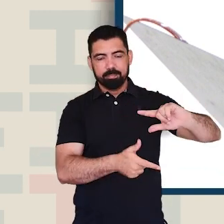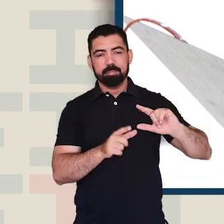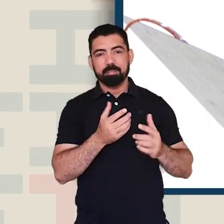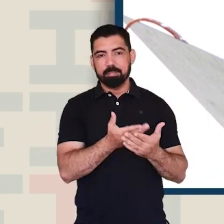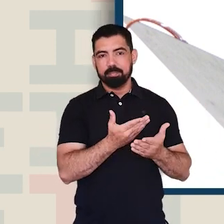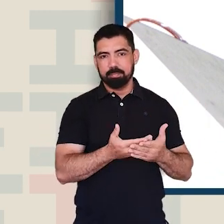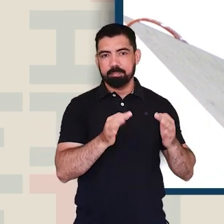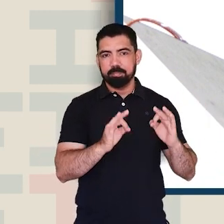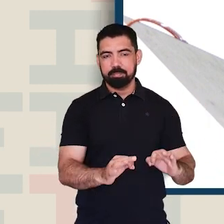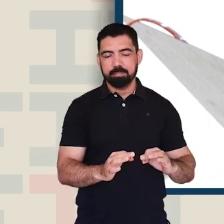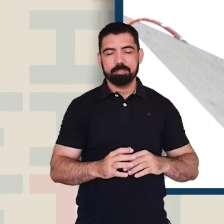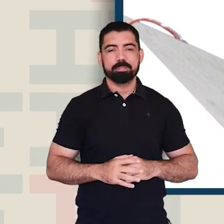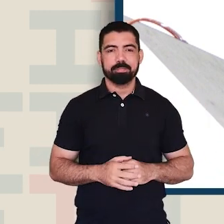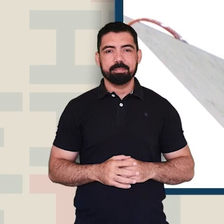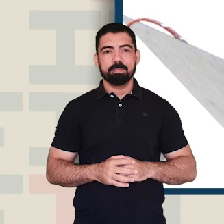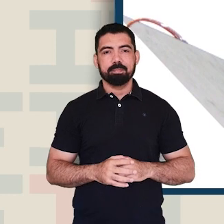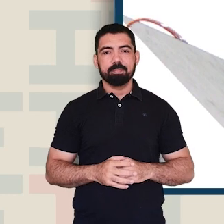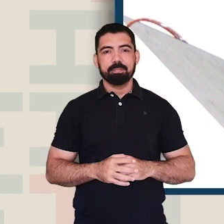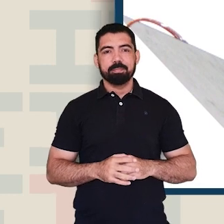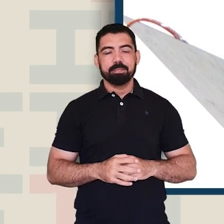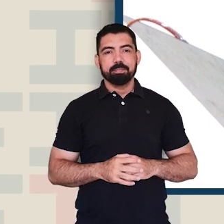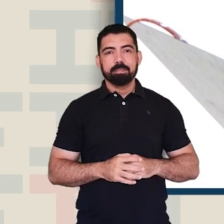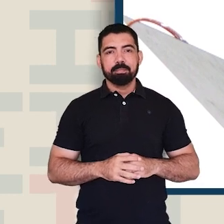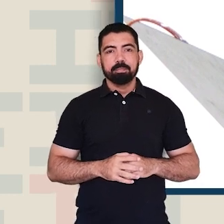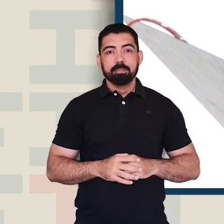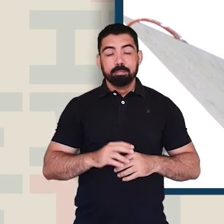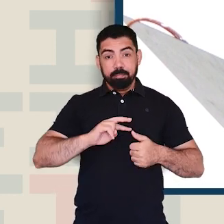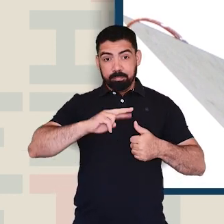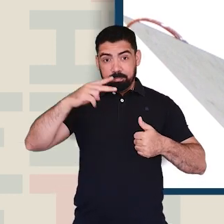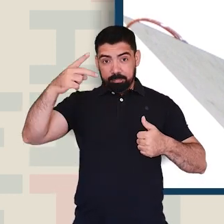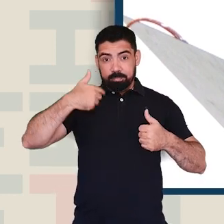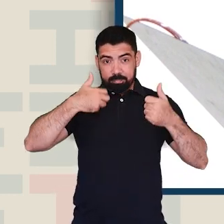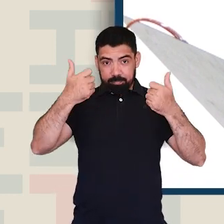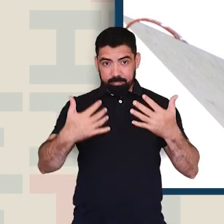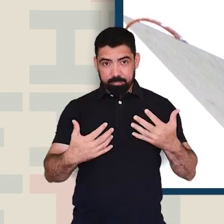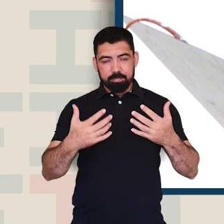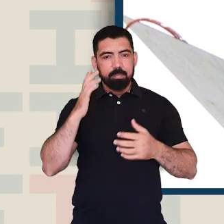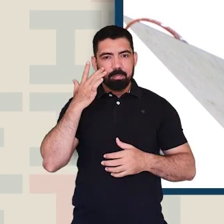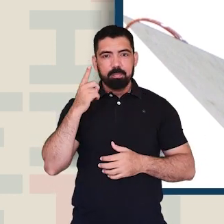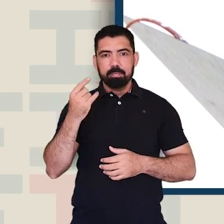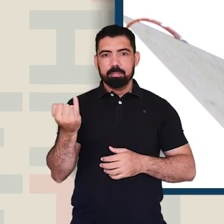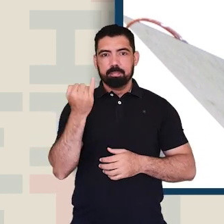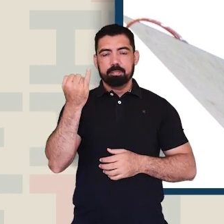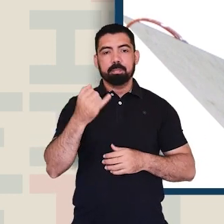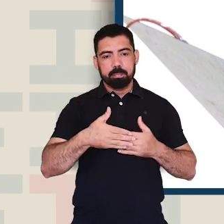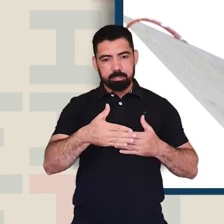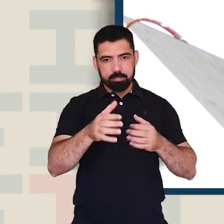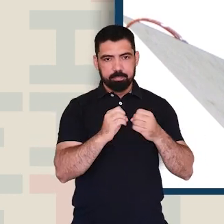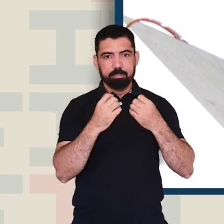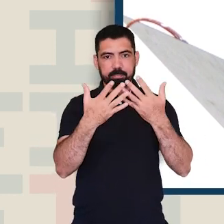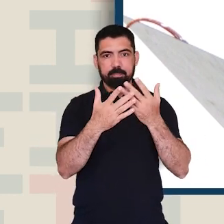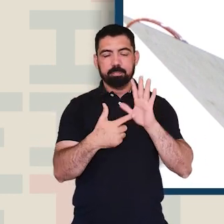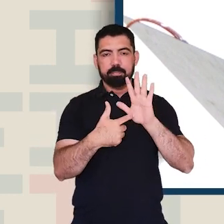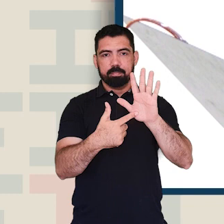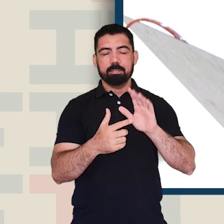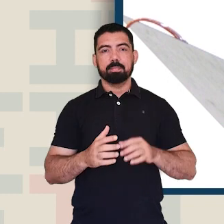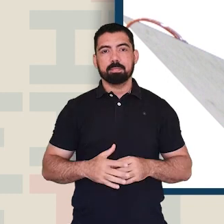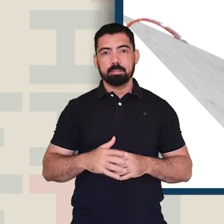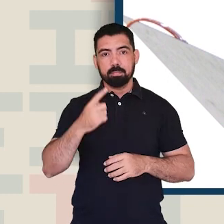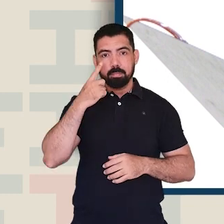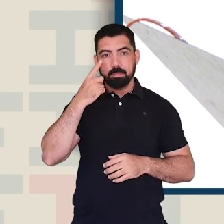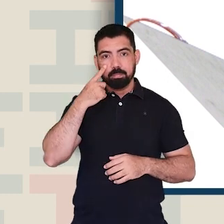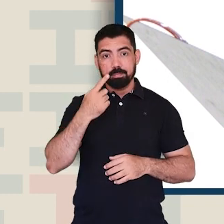de estudar, ok? A escala que eu falei para vocês, que eu acho muito interessante, vamos botar o próximo slide, é a